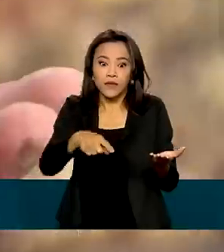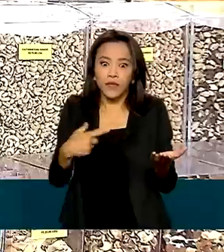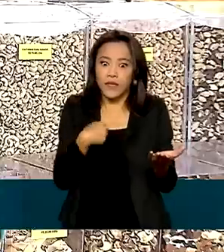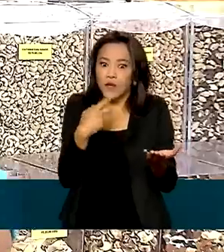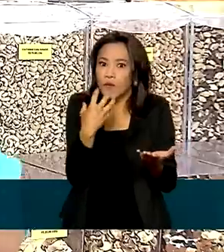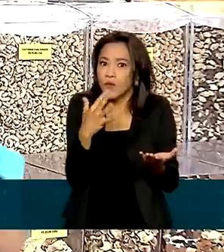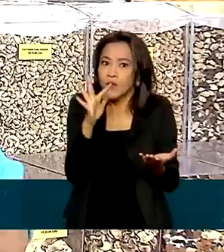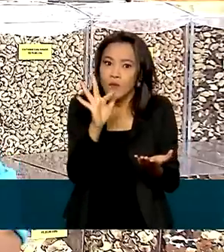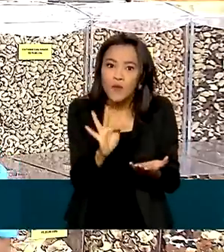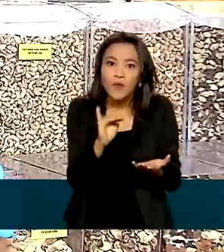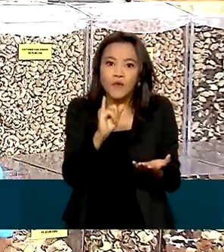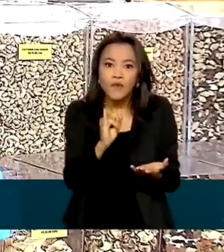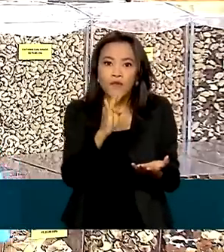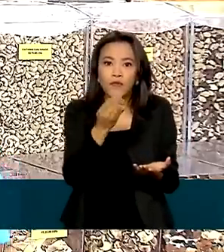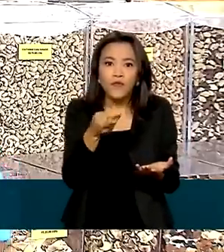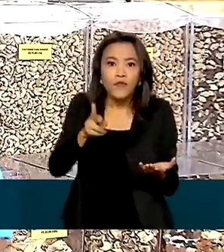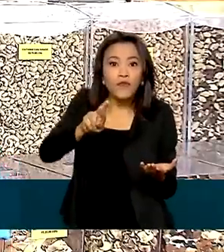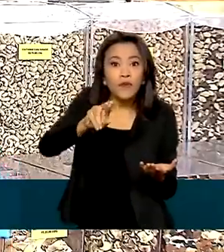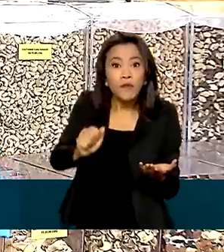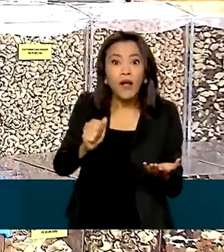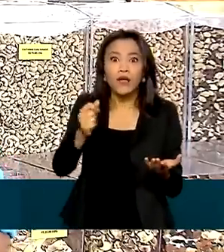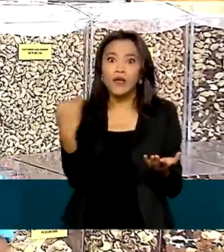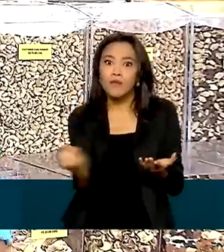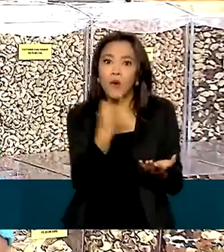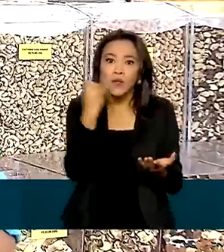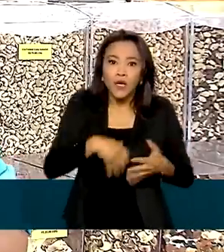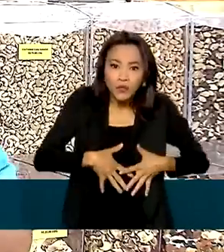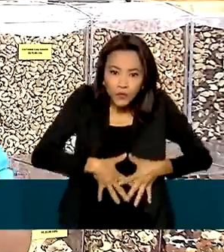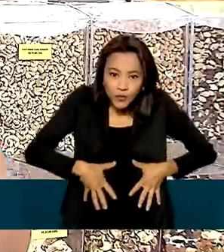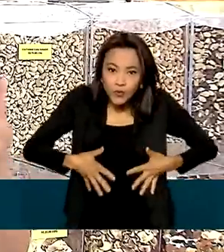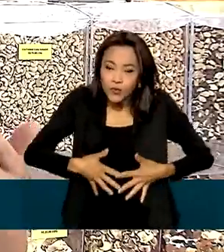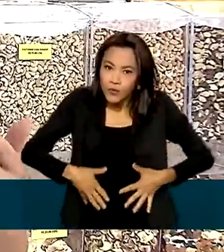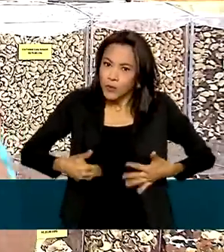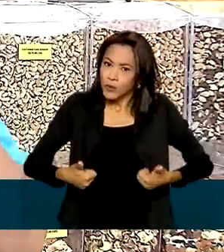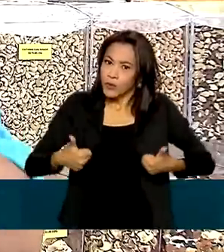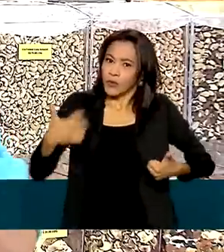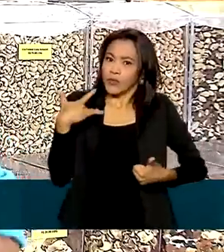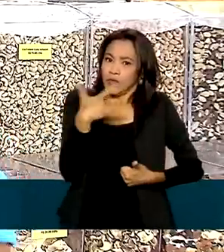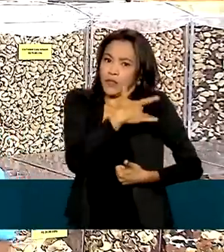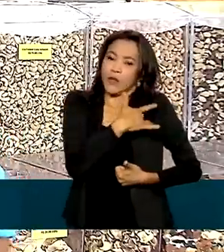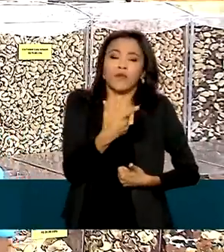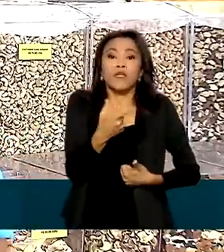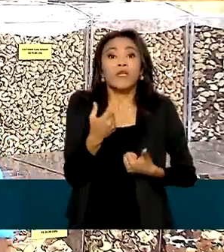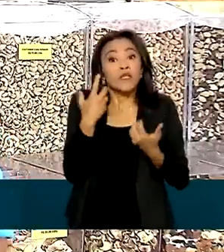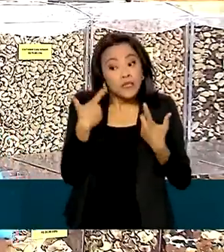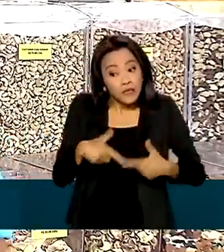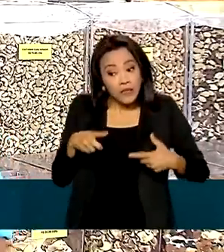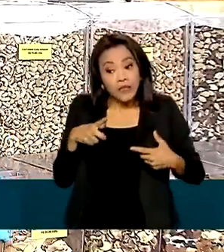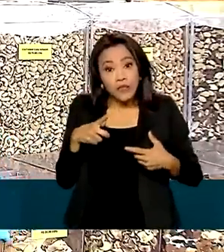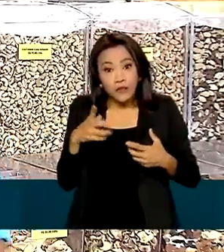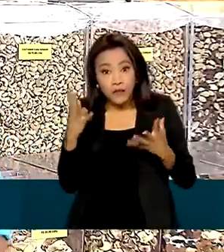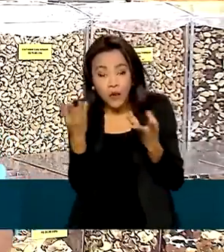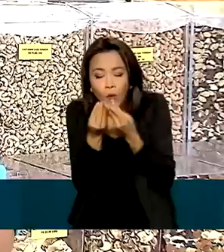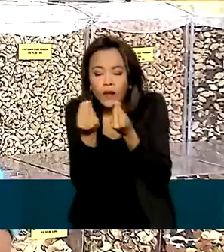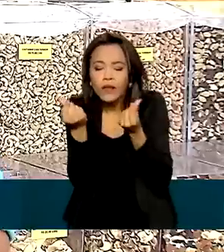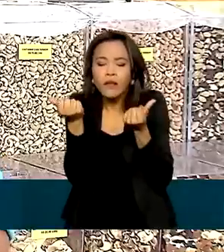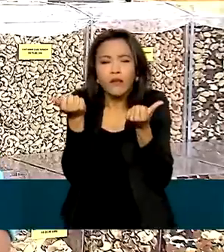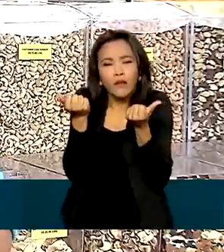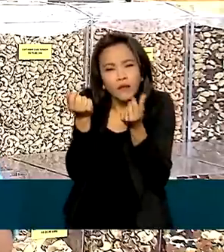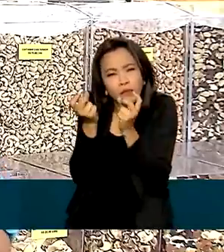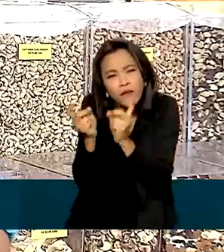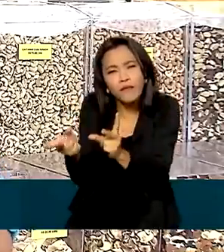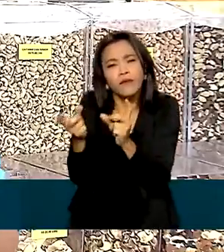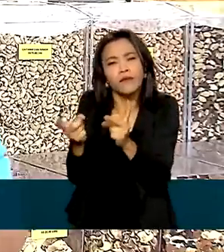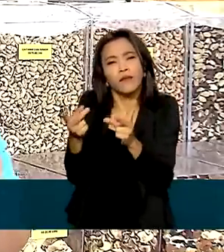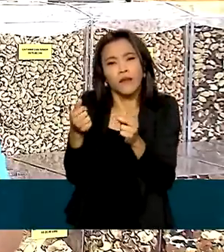fibras e proteínas, importantes para o funcionamento do corpo. Mas para que tenham qualidade e sejam adequadas para o consumo, precisam